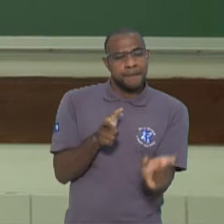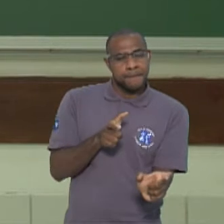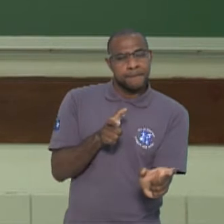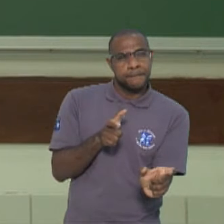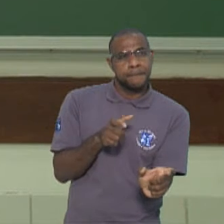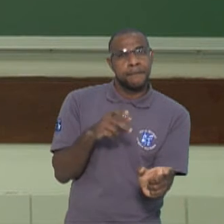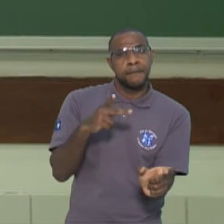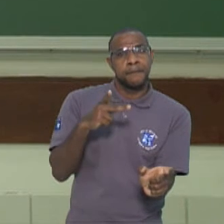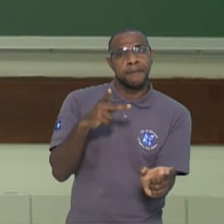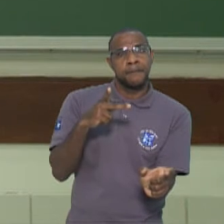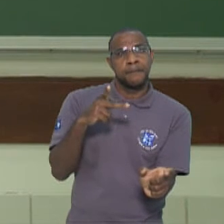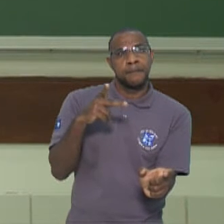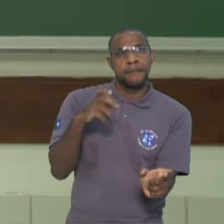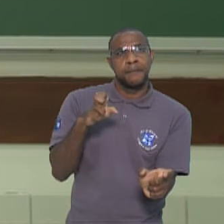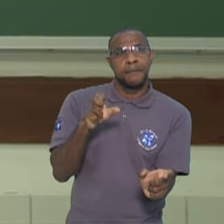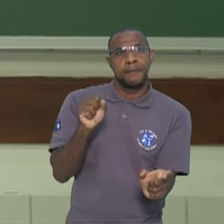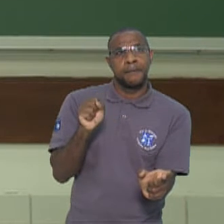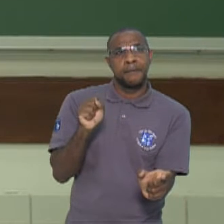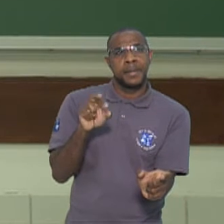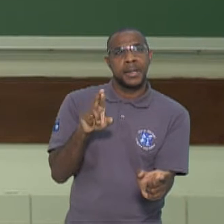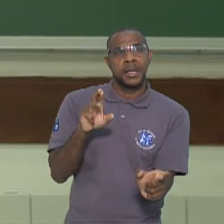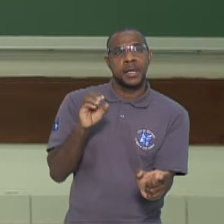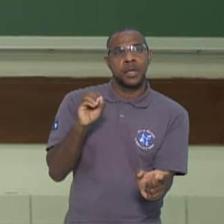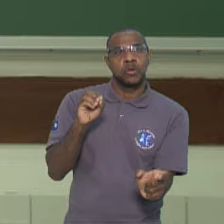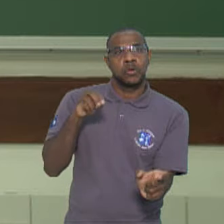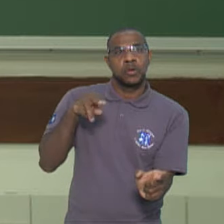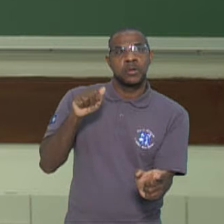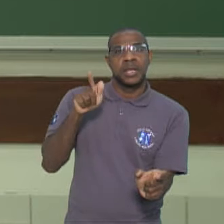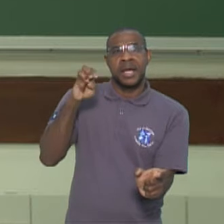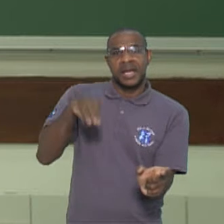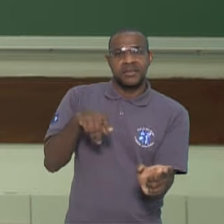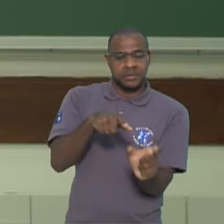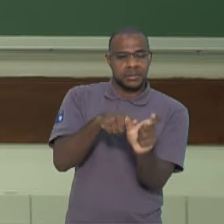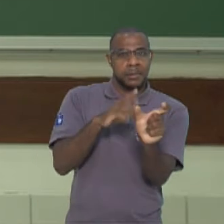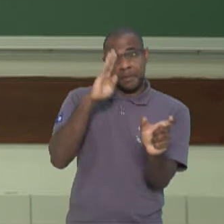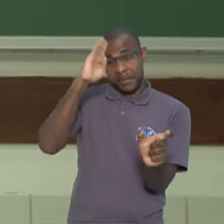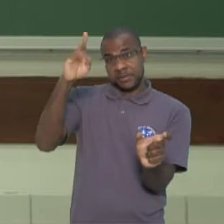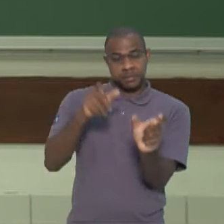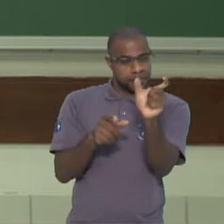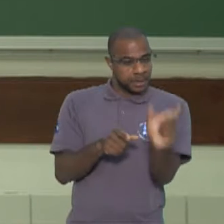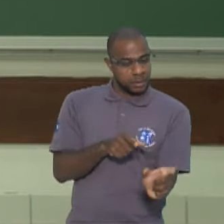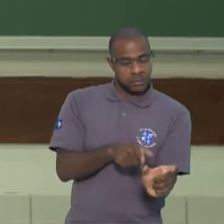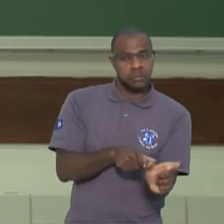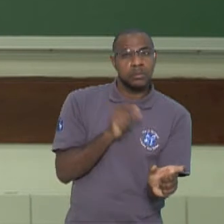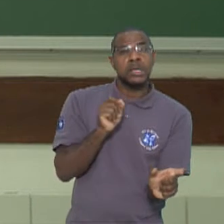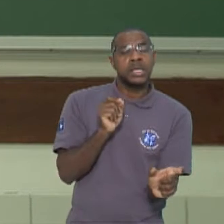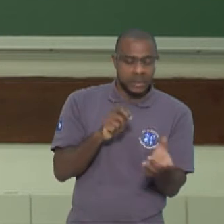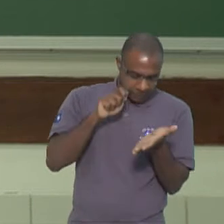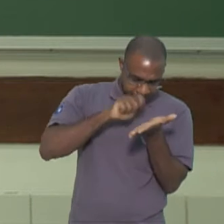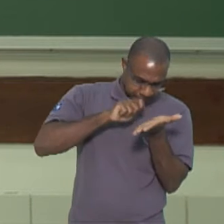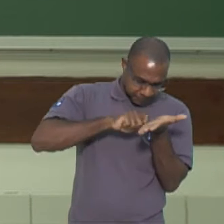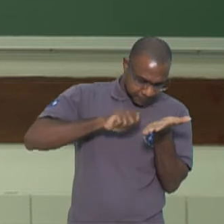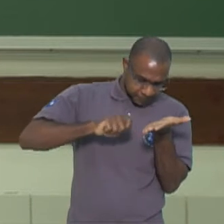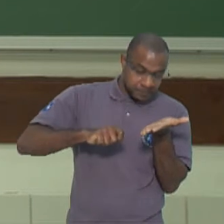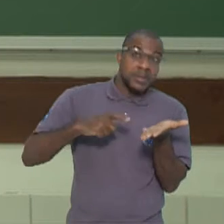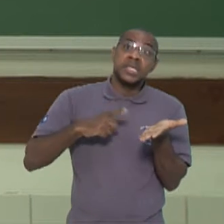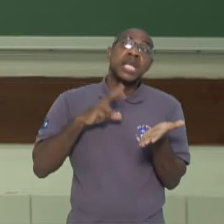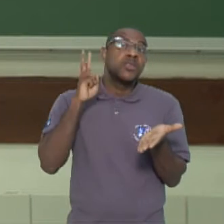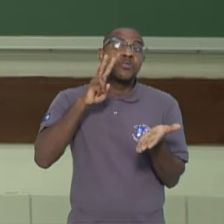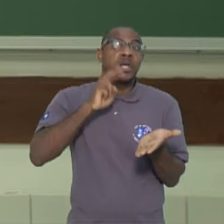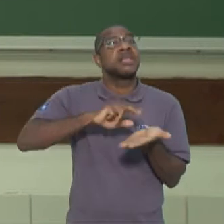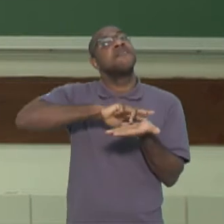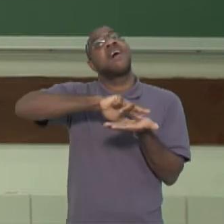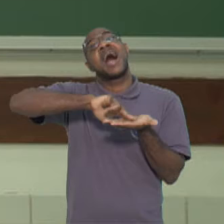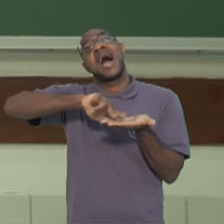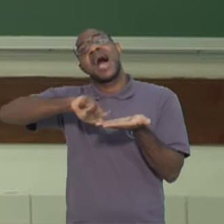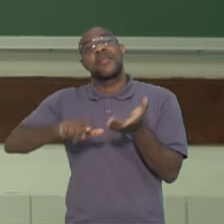Geralmente, se trabalha com o personagem principal. A gente está acostumado a ver isso. Mas há histórias que têm vários personagens e a gente